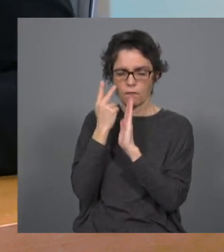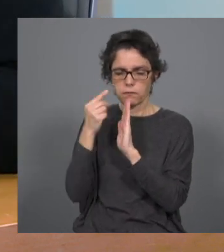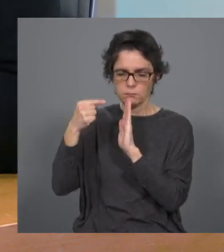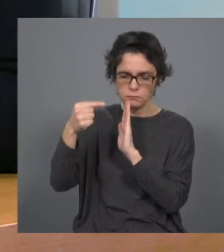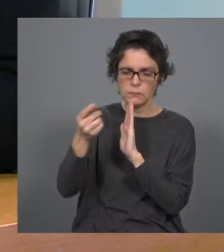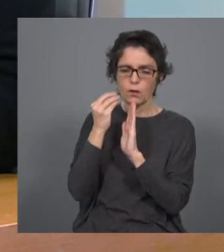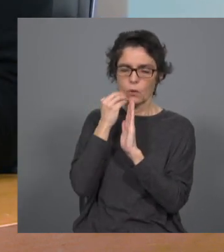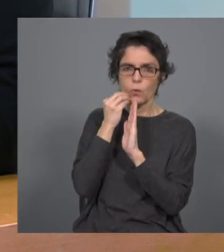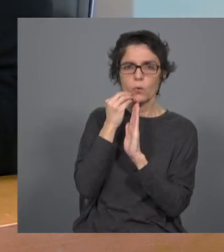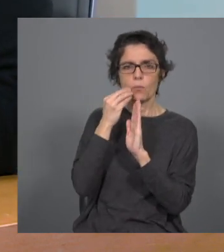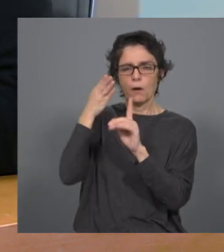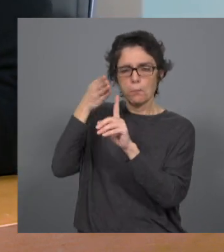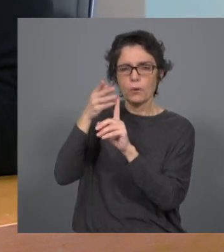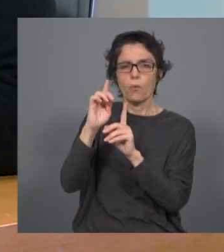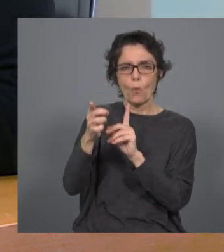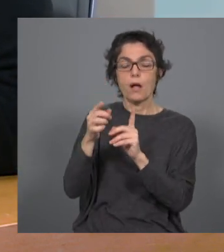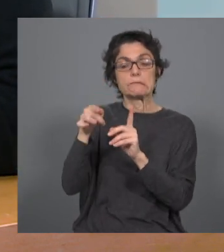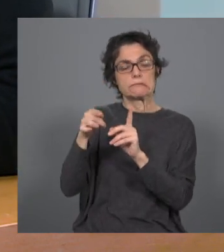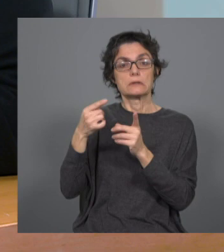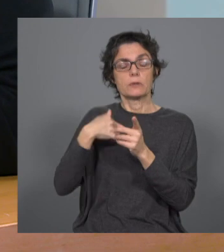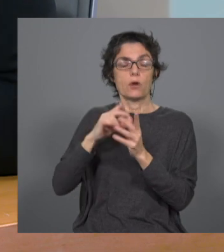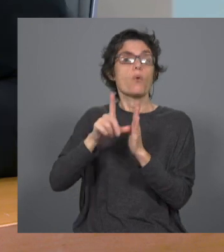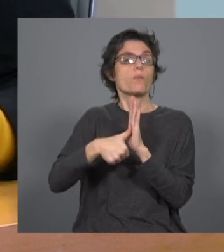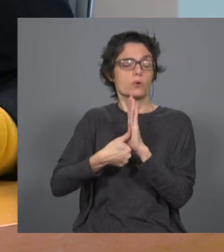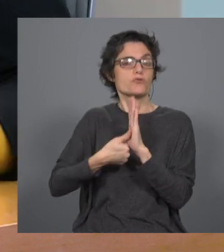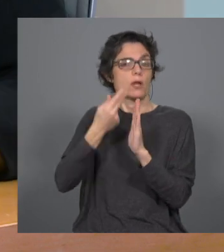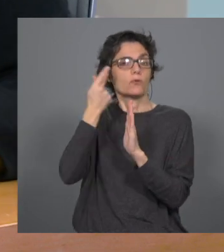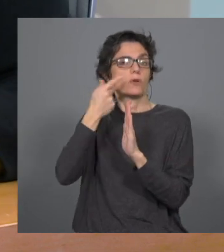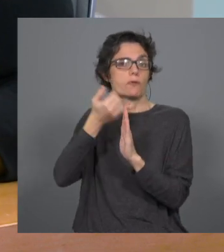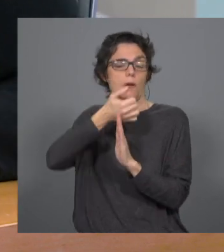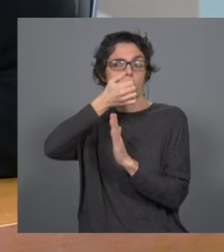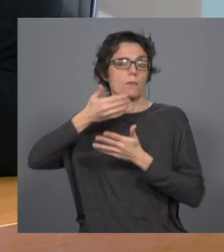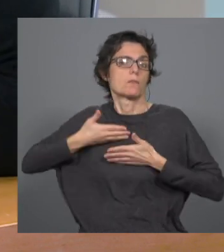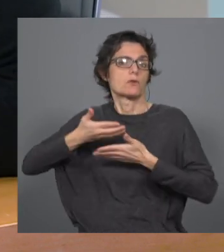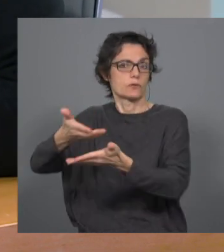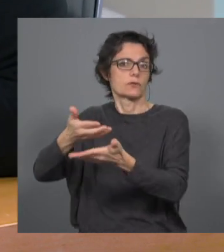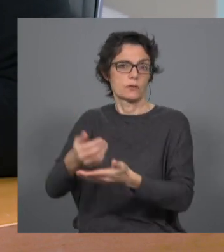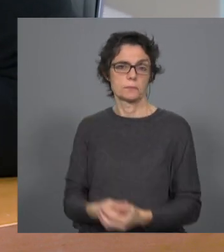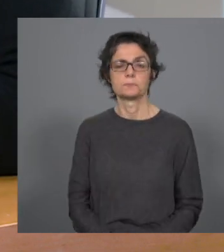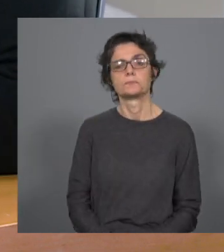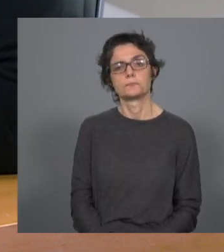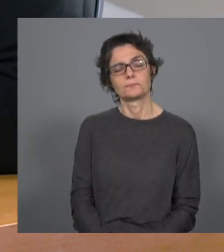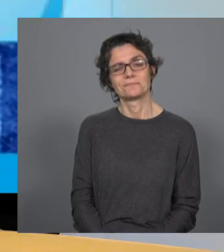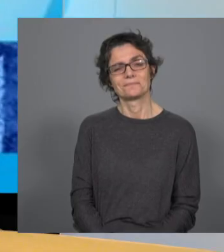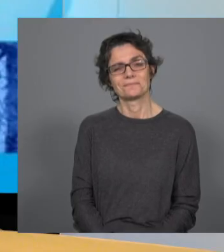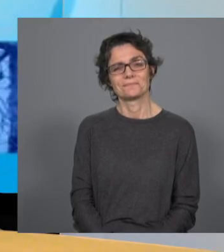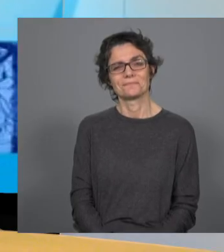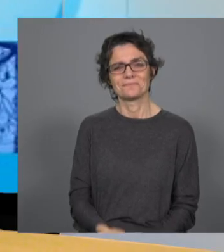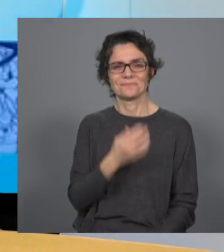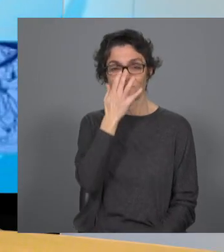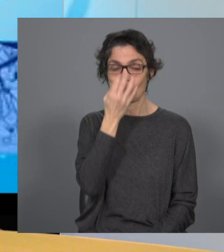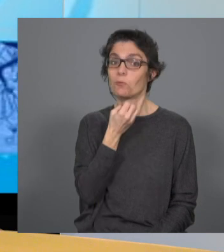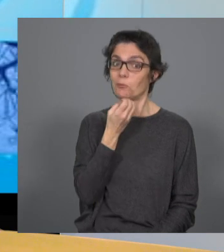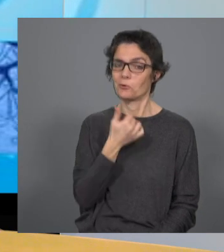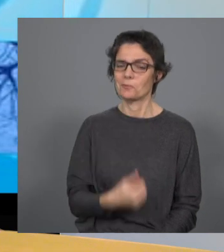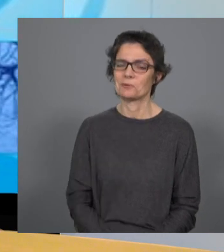motivações de fundo que levam as pessoas a entregar-se a um projeto destes. E faço esta caminhada assim com elas. Muito bem. Conceição Vieira,